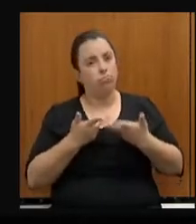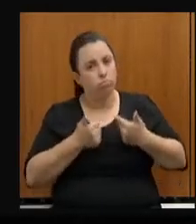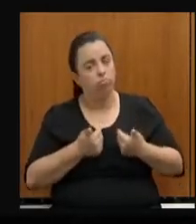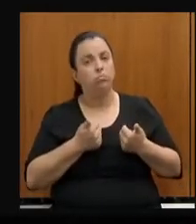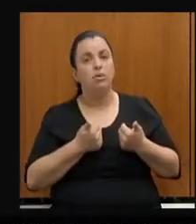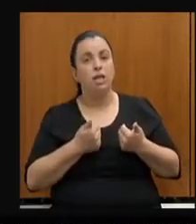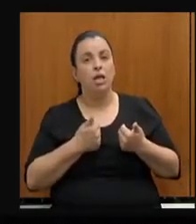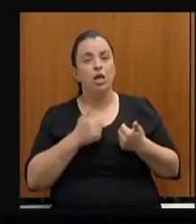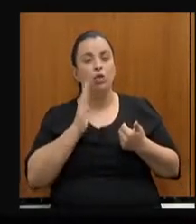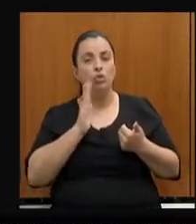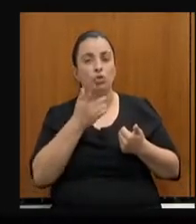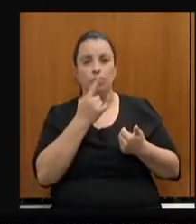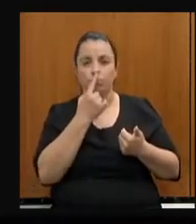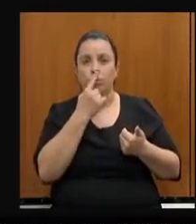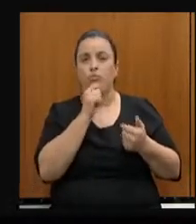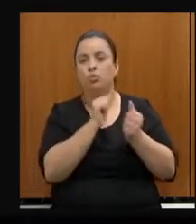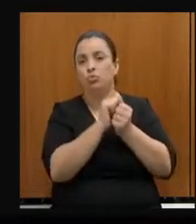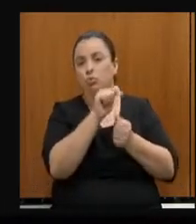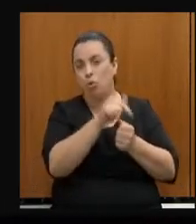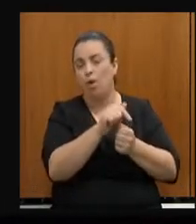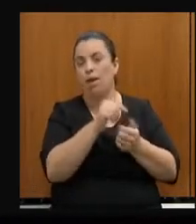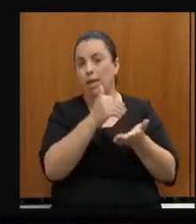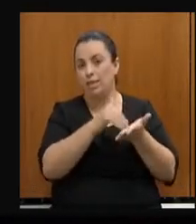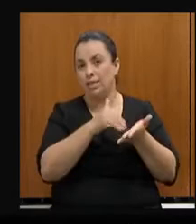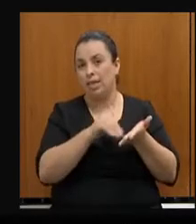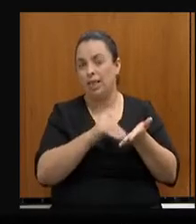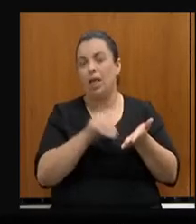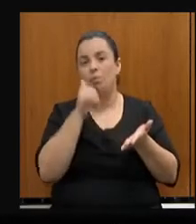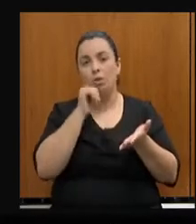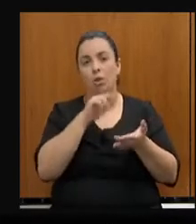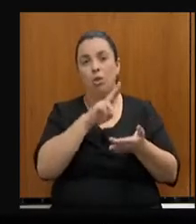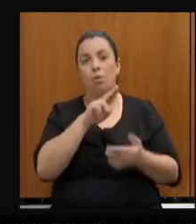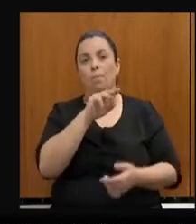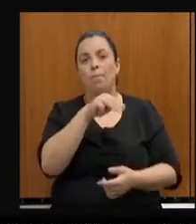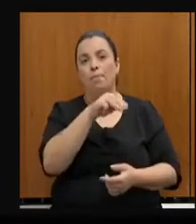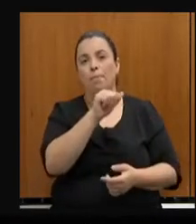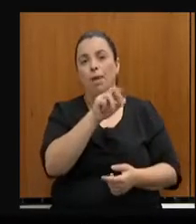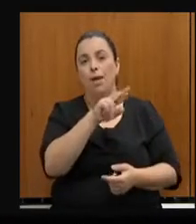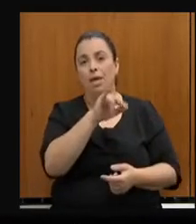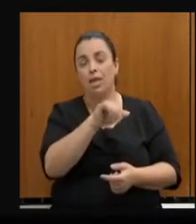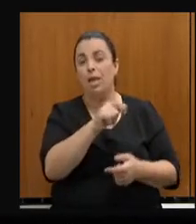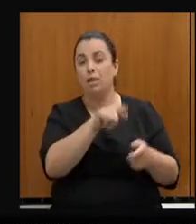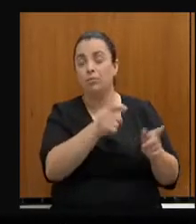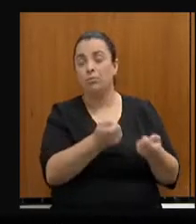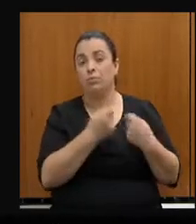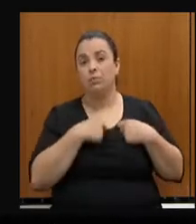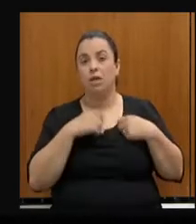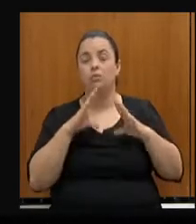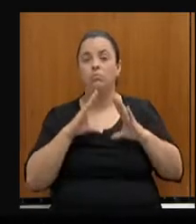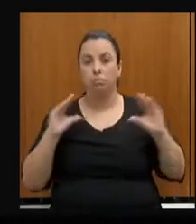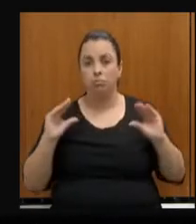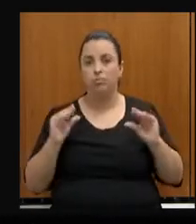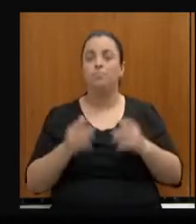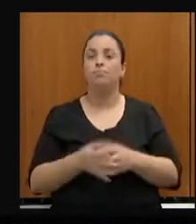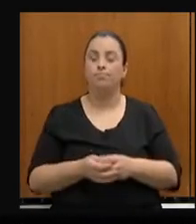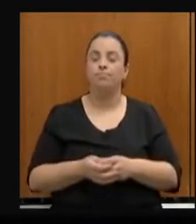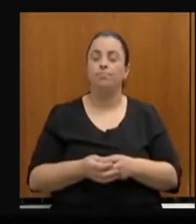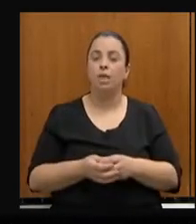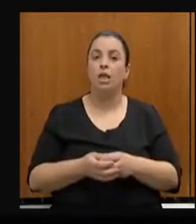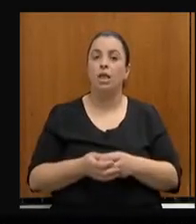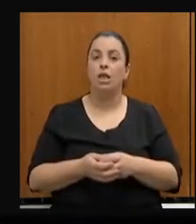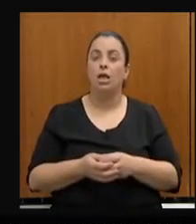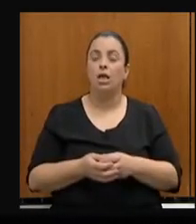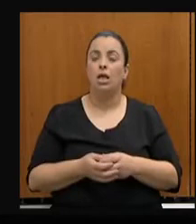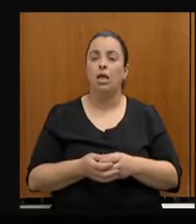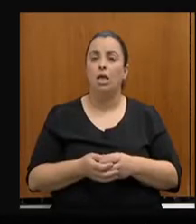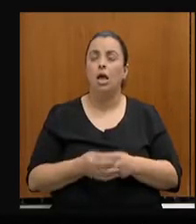e conseguir da secretaria Marília isso é altamente tranquilizador eu vi na atentamente e depois que